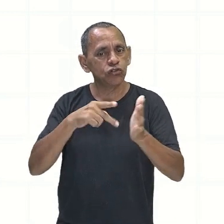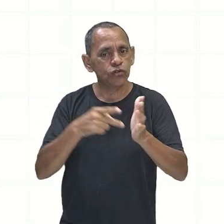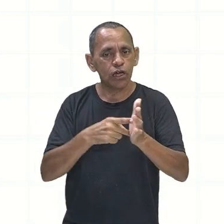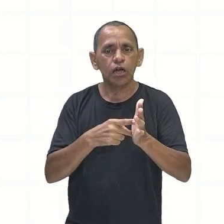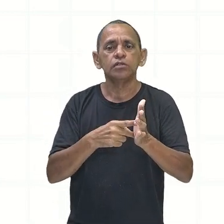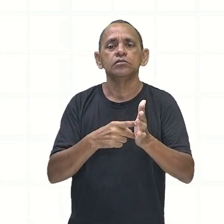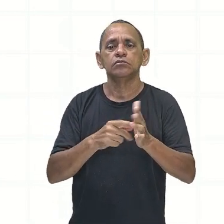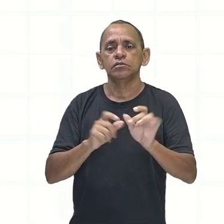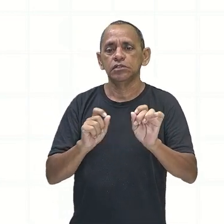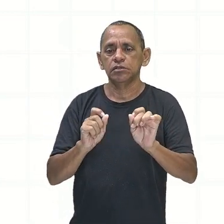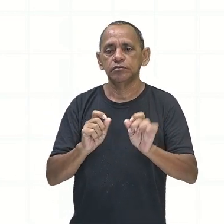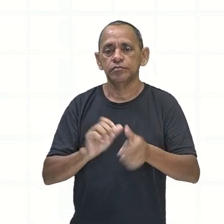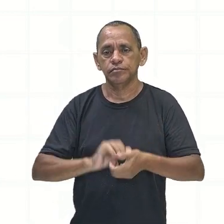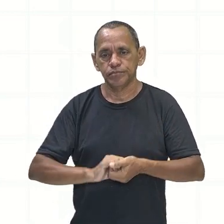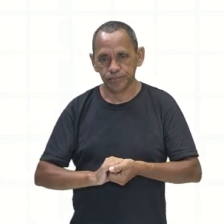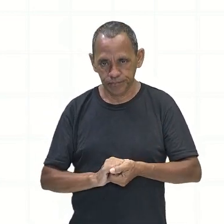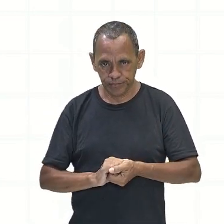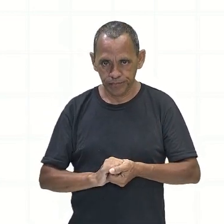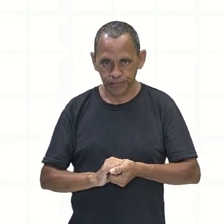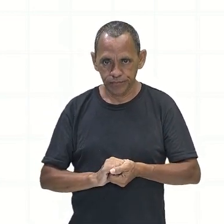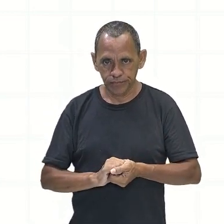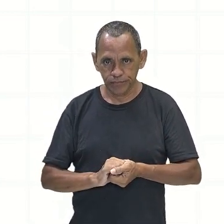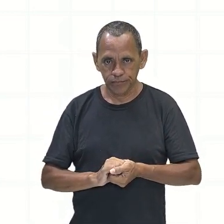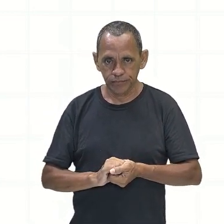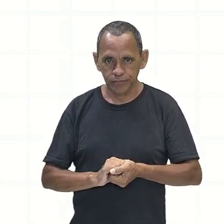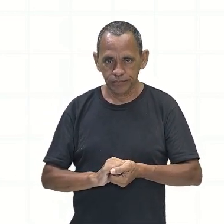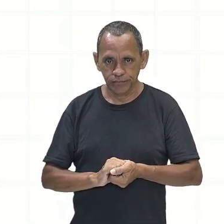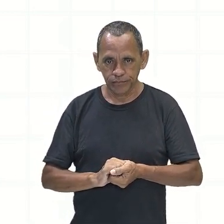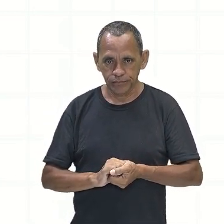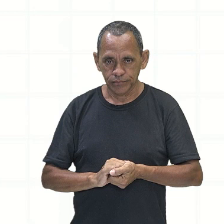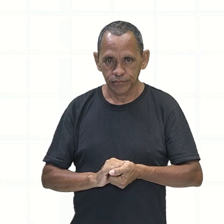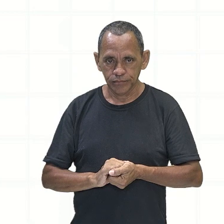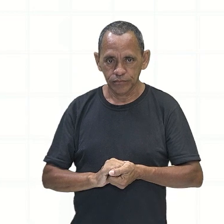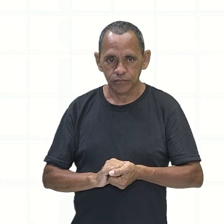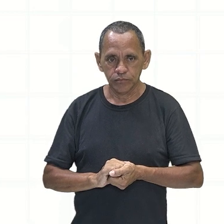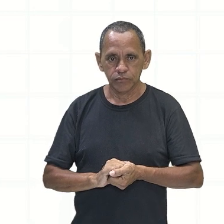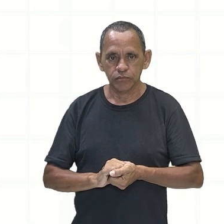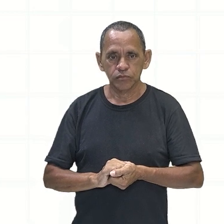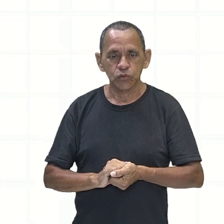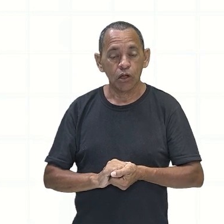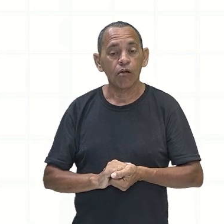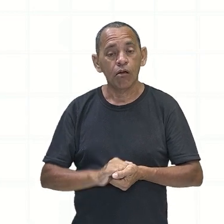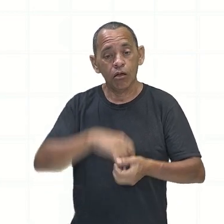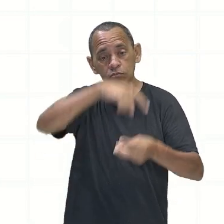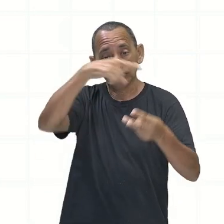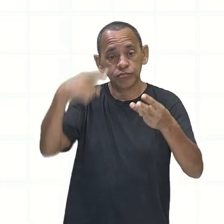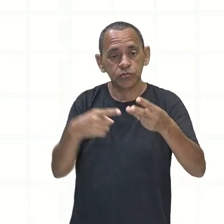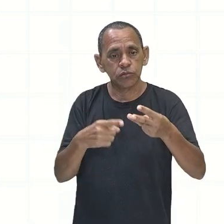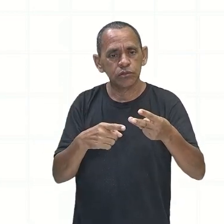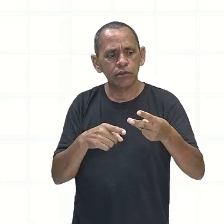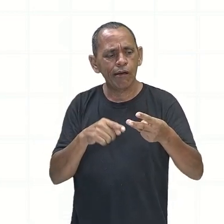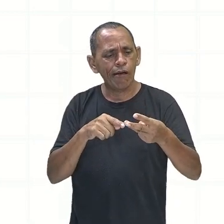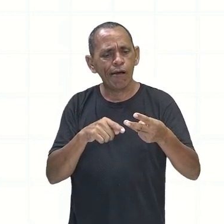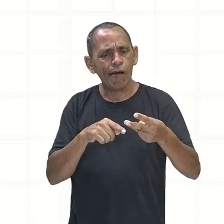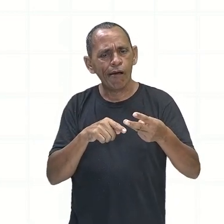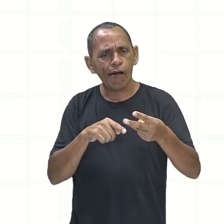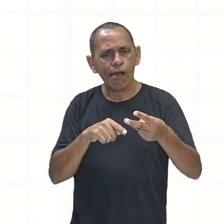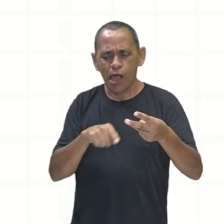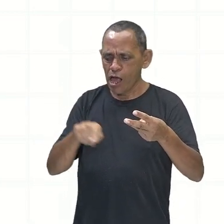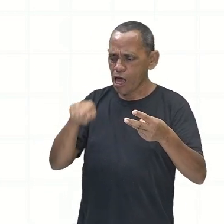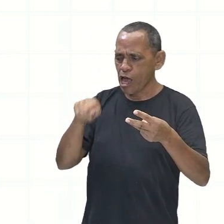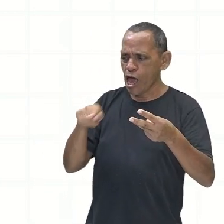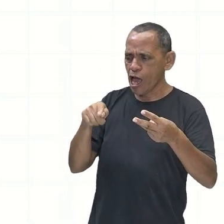Diferente do que eu apresentei no primeiro exemplo. Aquele menino é fera nos cálculos. Então, aqui,